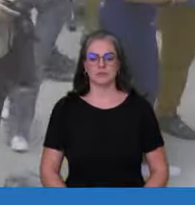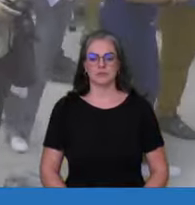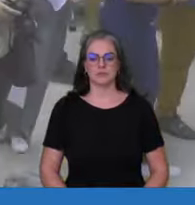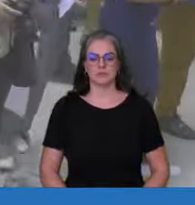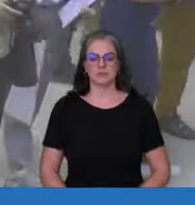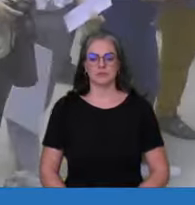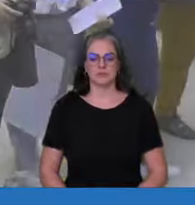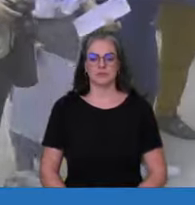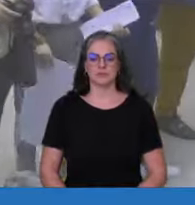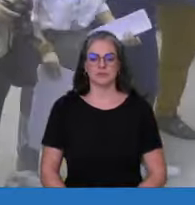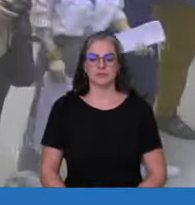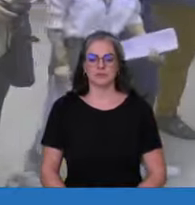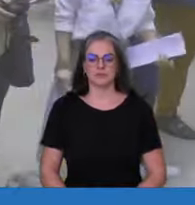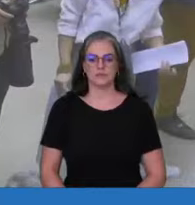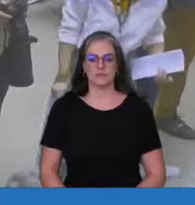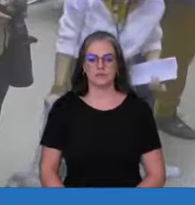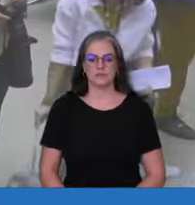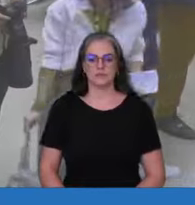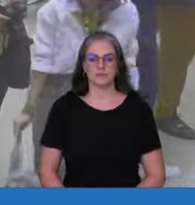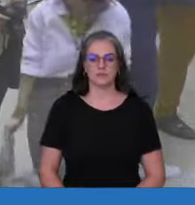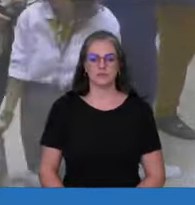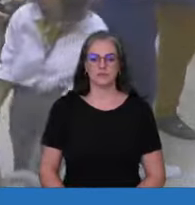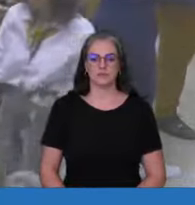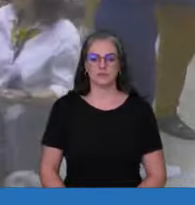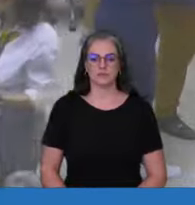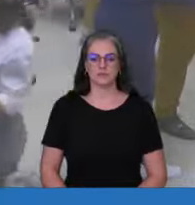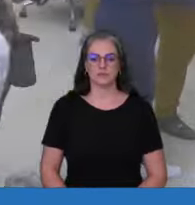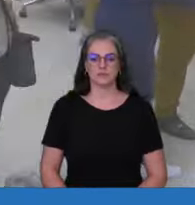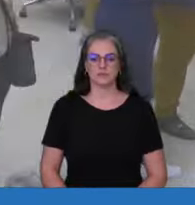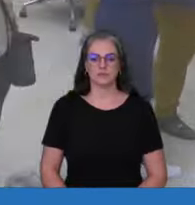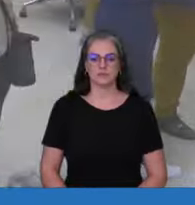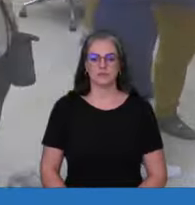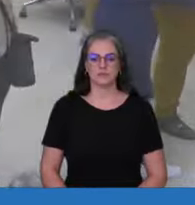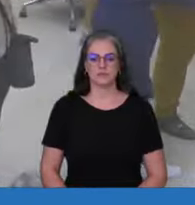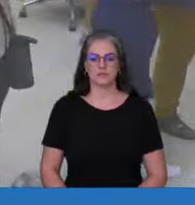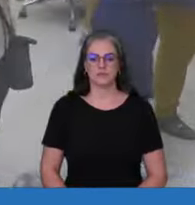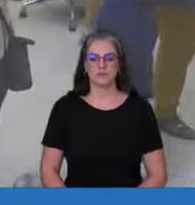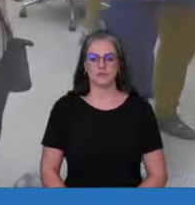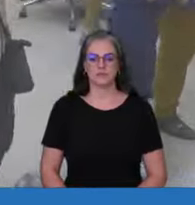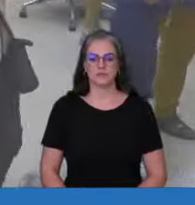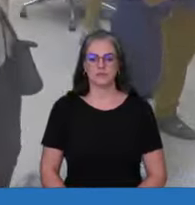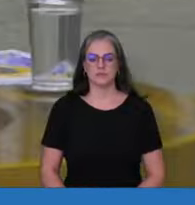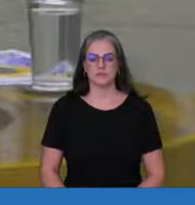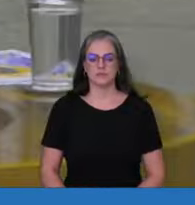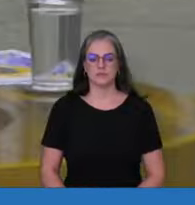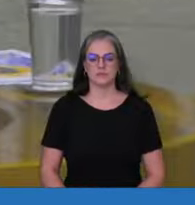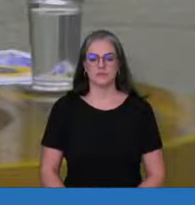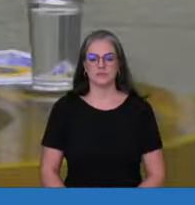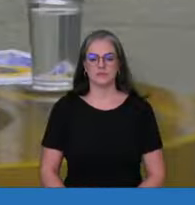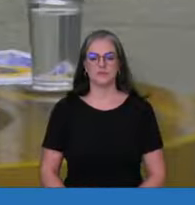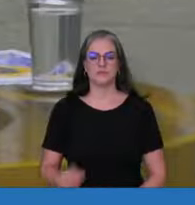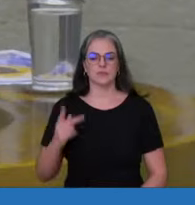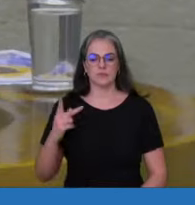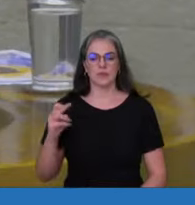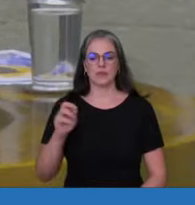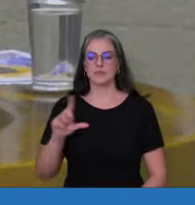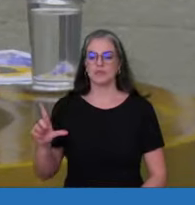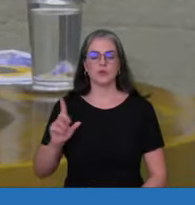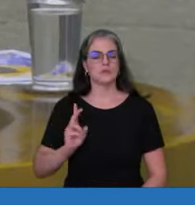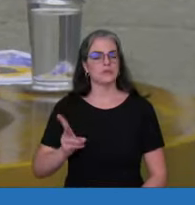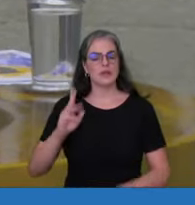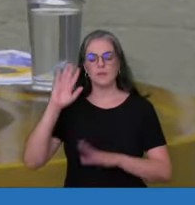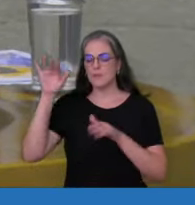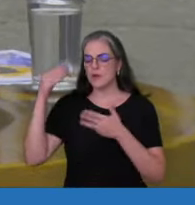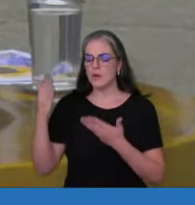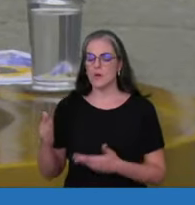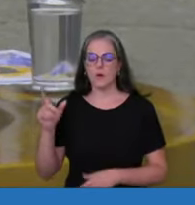O PSOL sempre honrará o seu